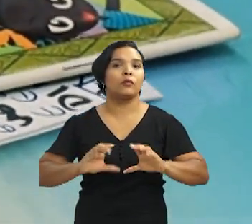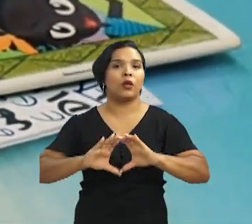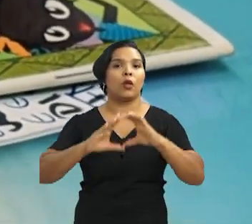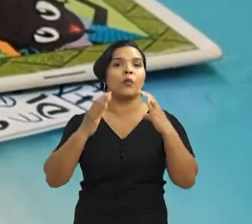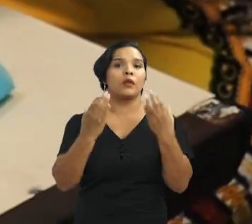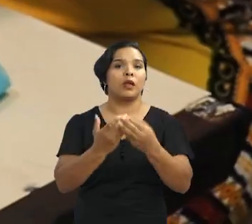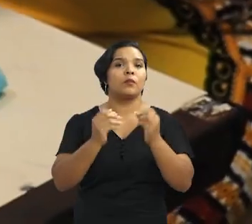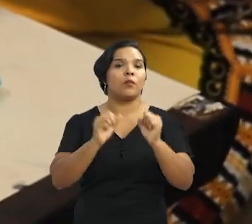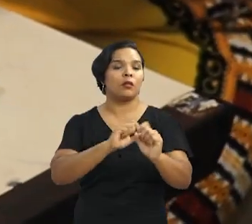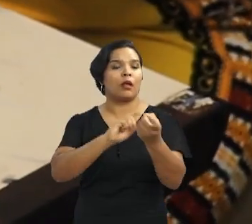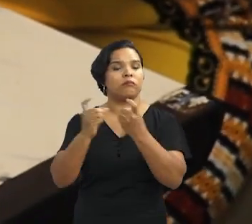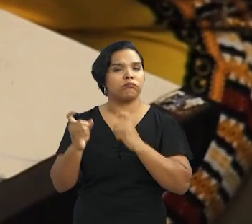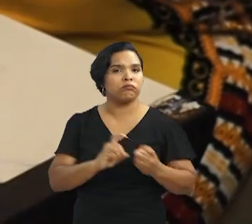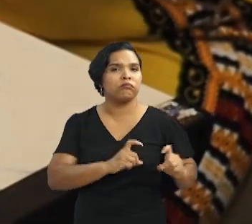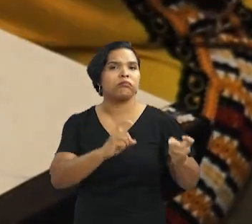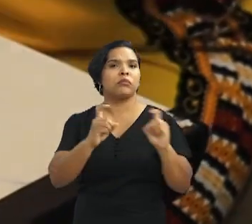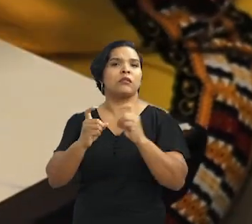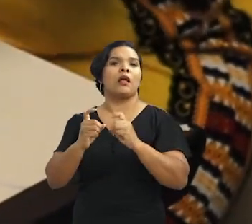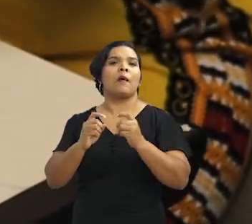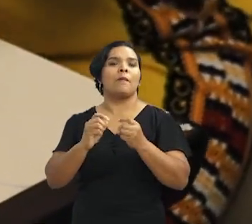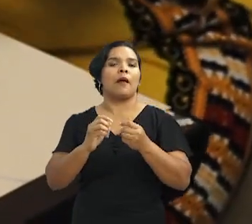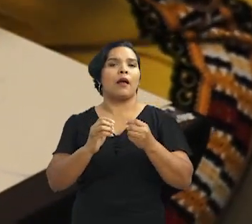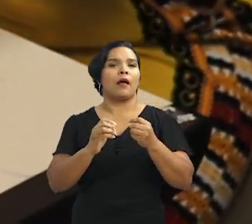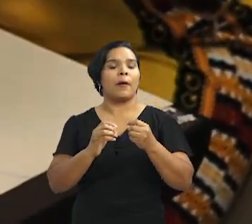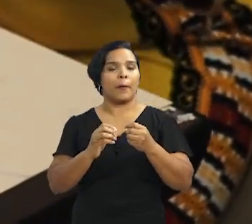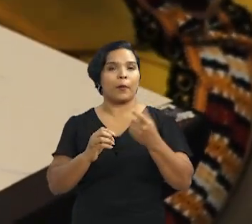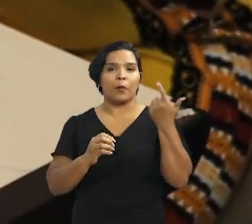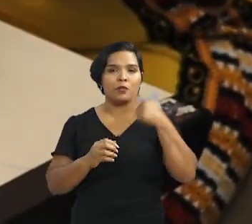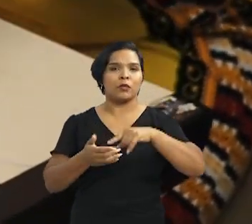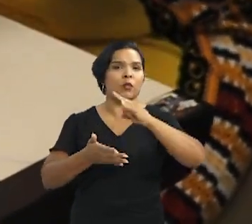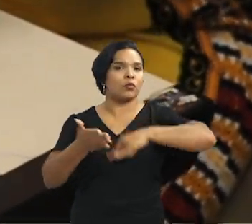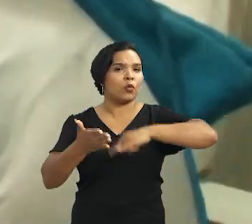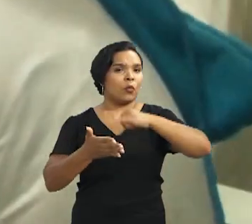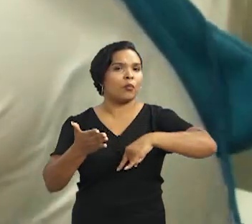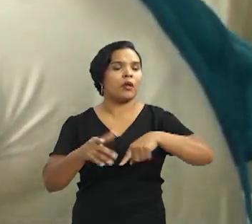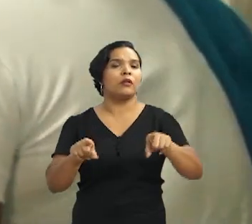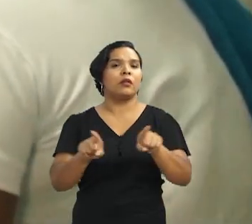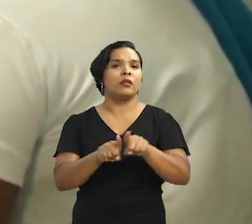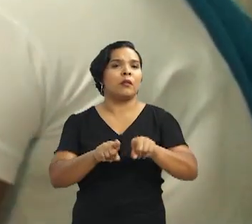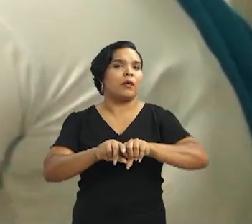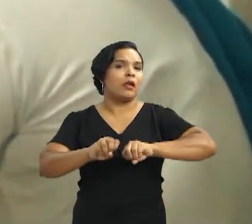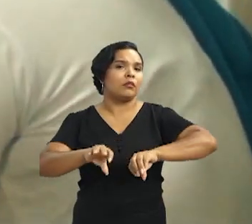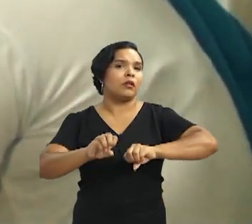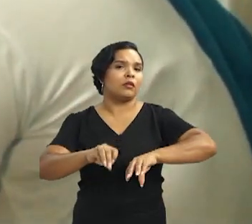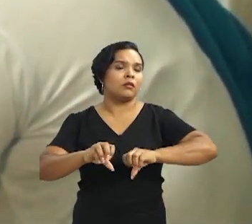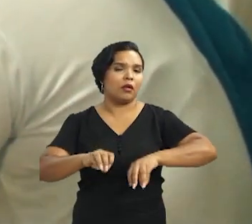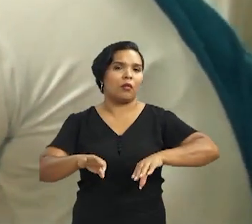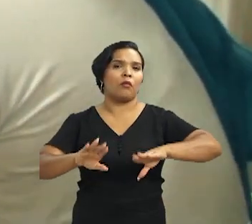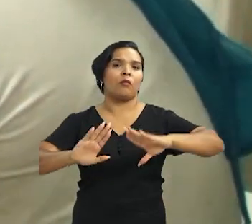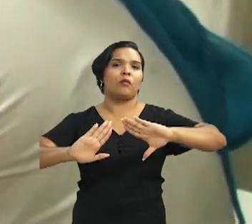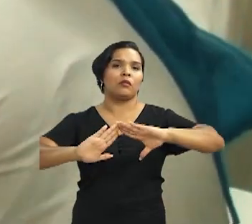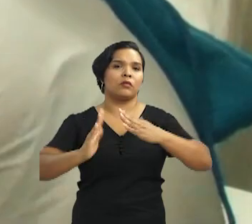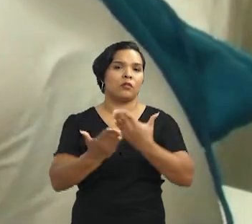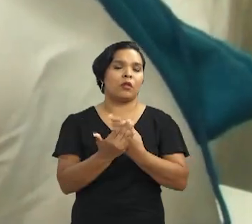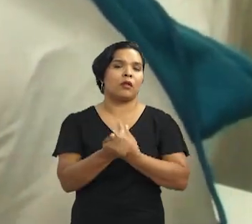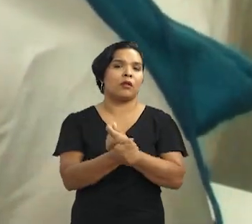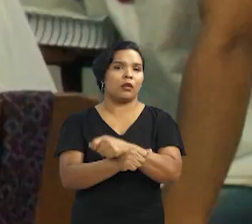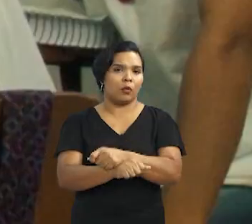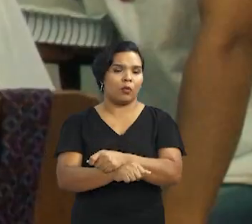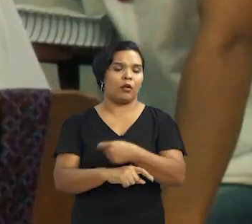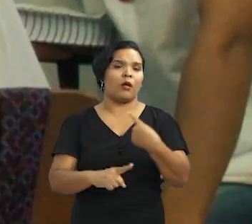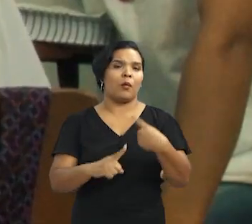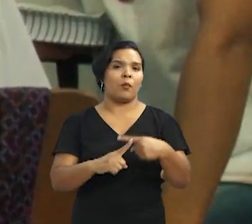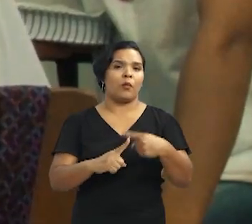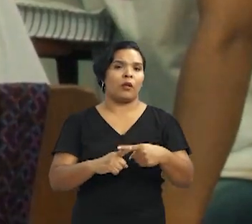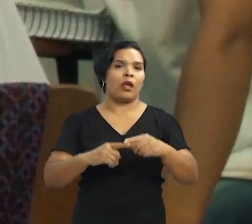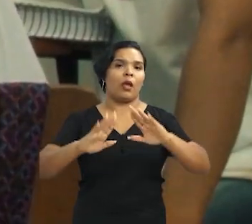preciso, onde essa comunidade ela pode estar se articulando para poder tirar esses documentos. E uma outra questão foi a questão da educação escolar